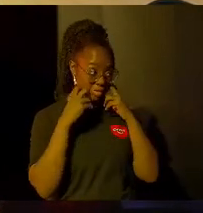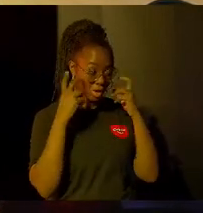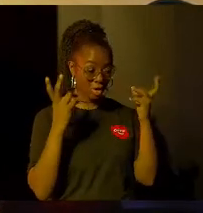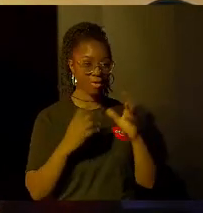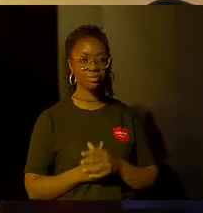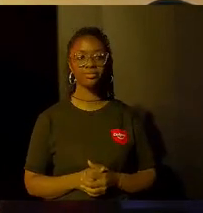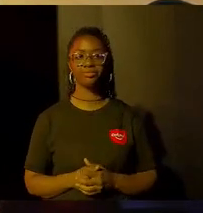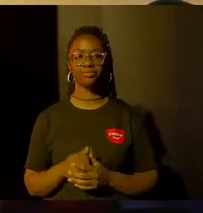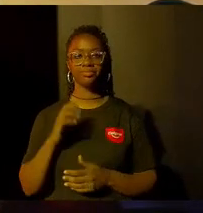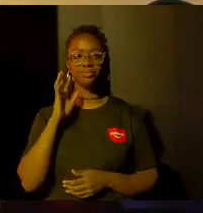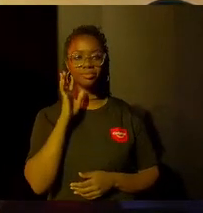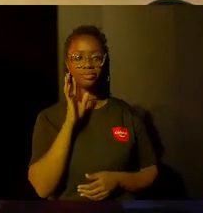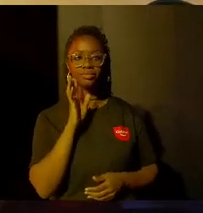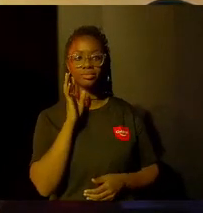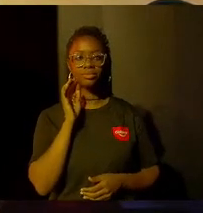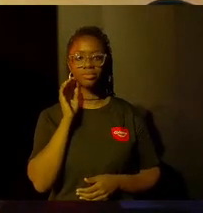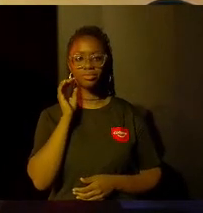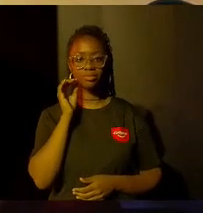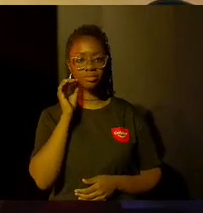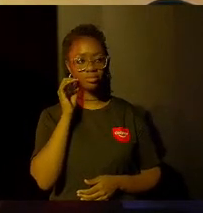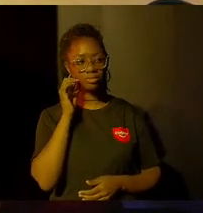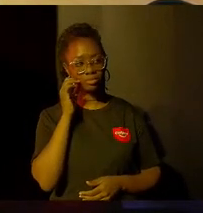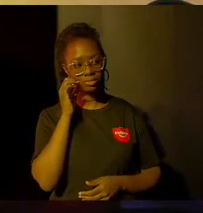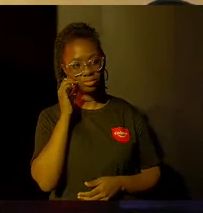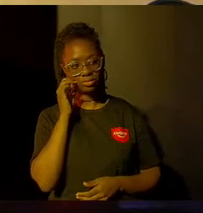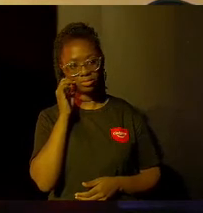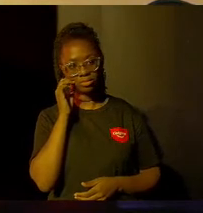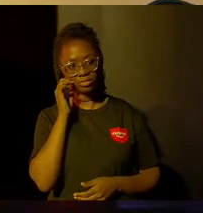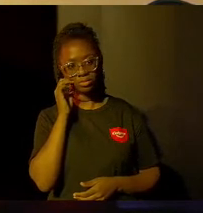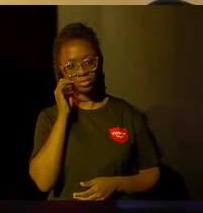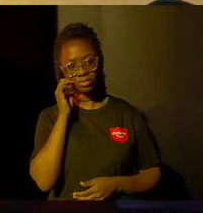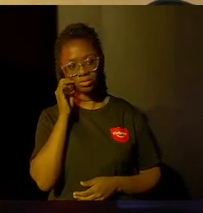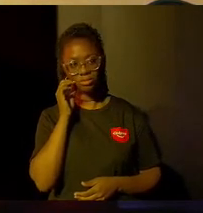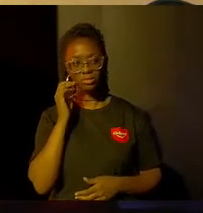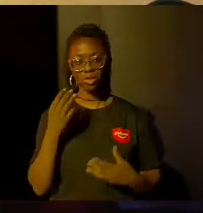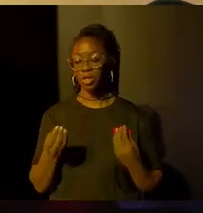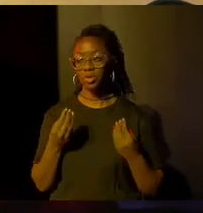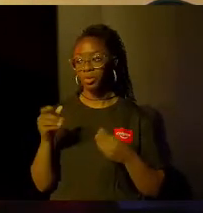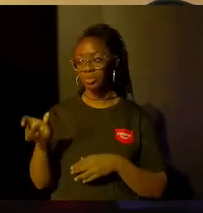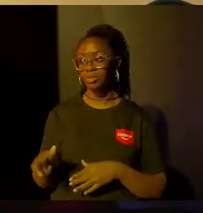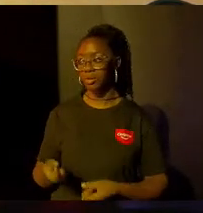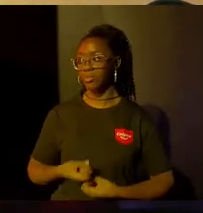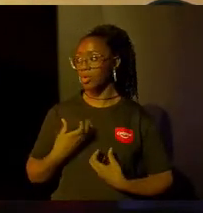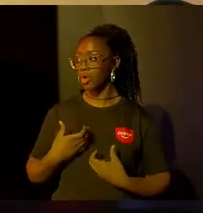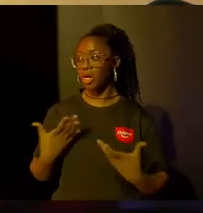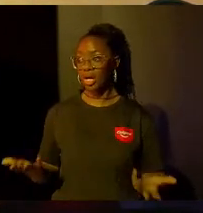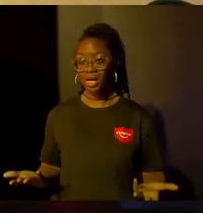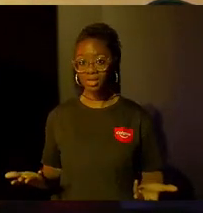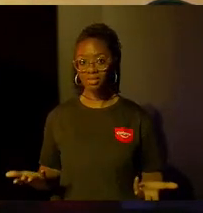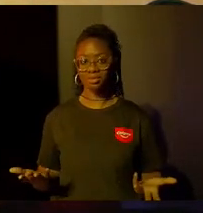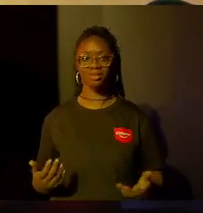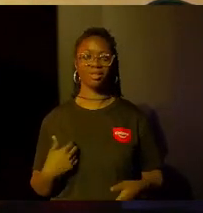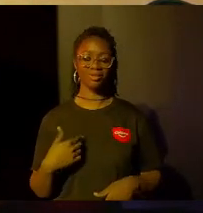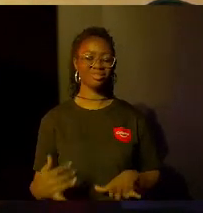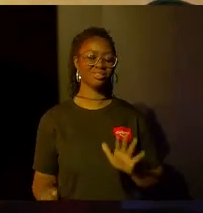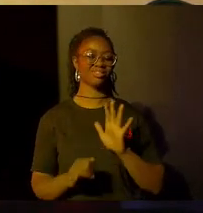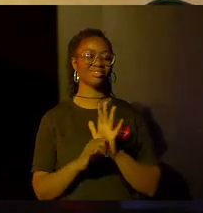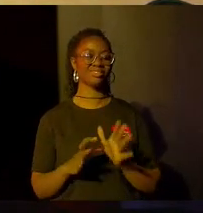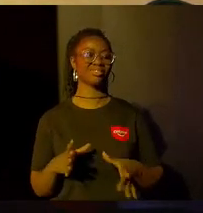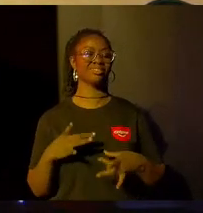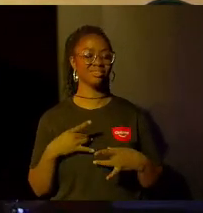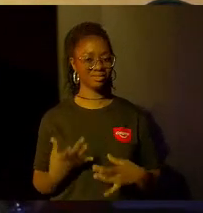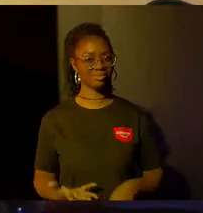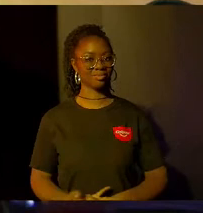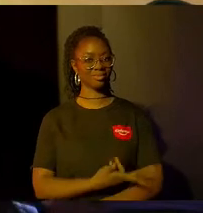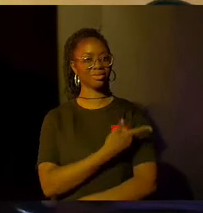dela é que você vai ser poeta como né tipo vai lá eu me eu me identifiquei muito emocionei